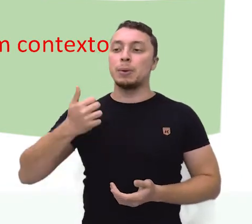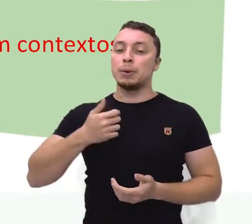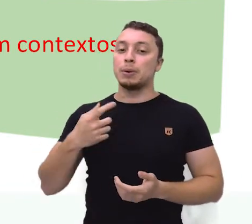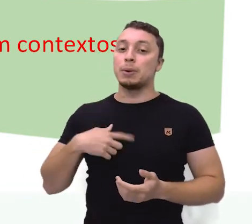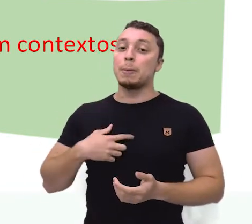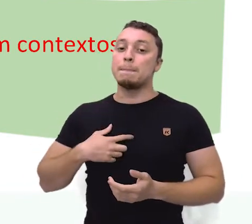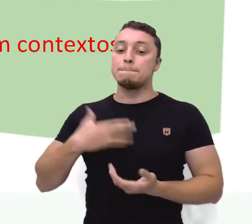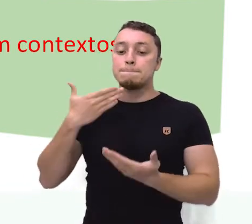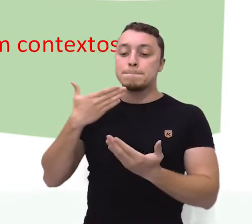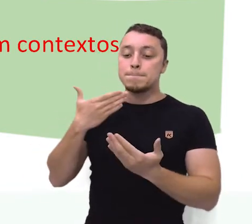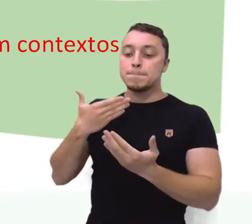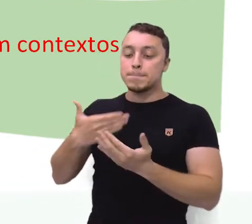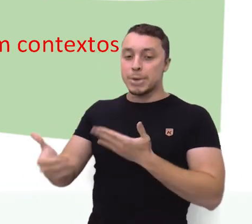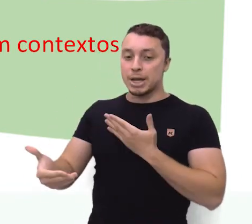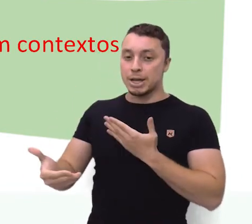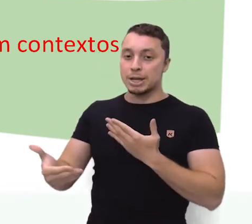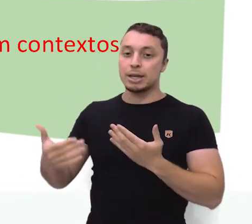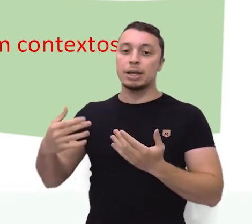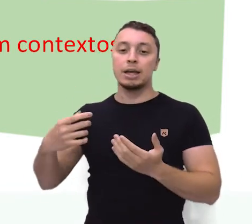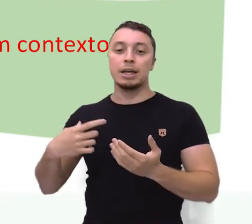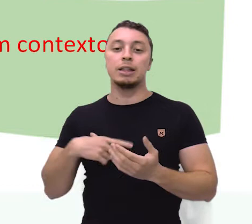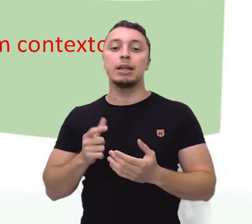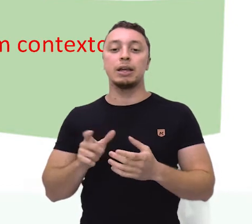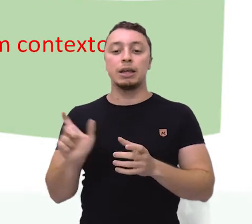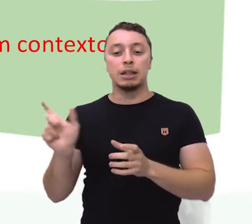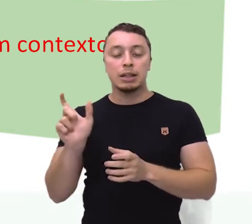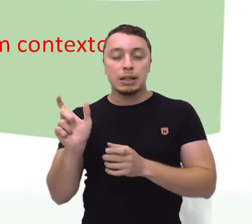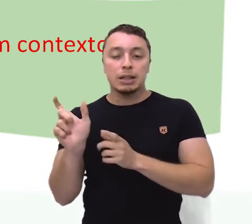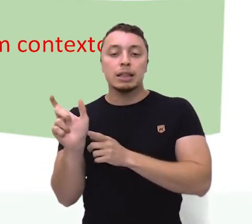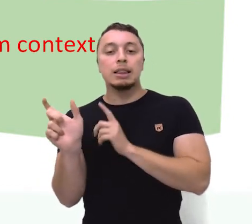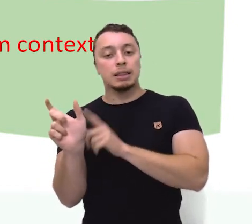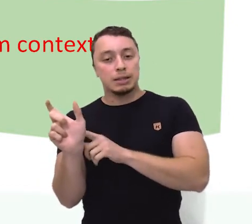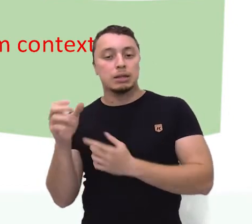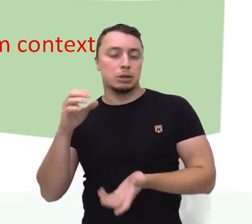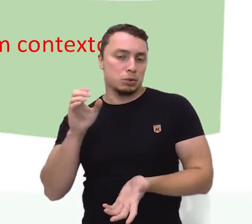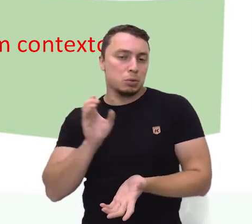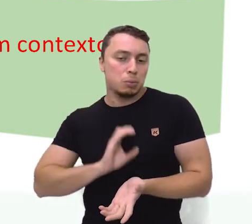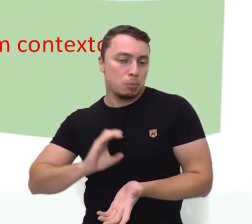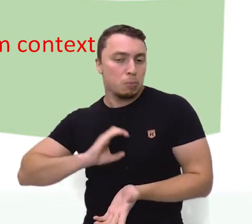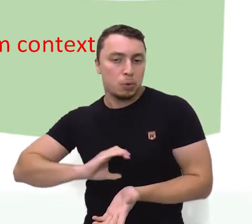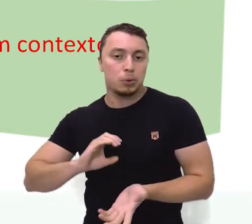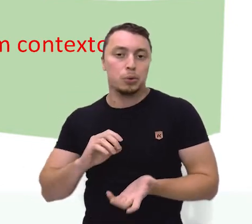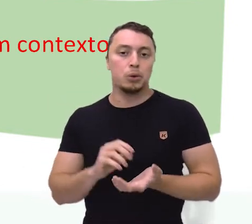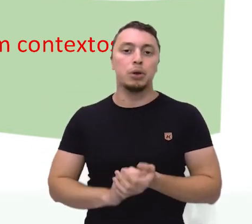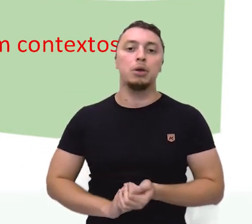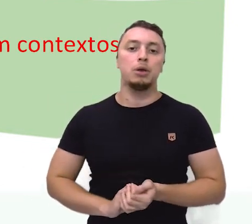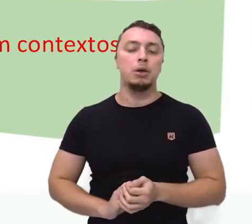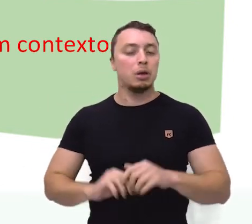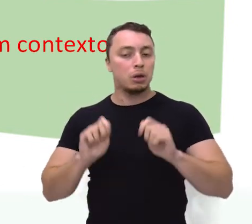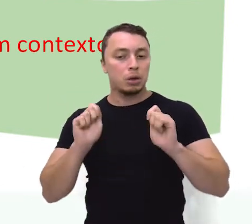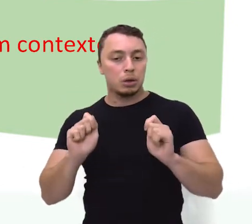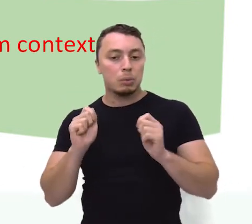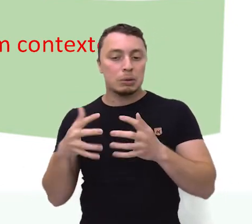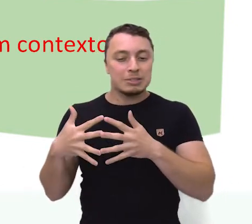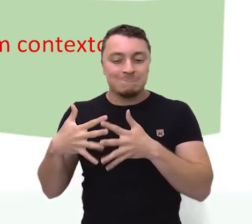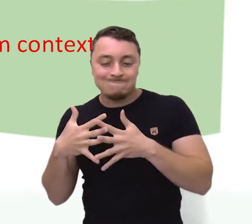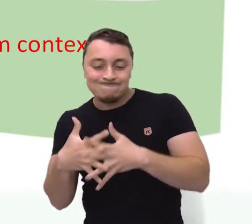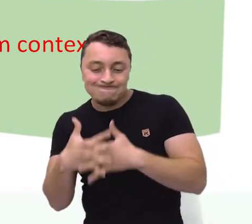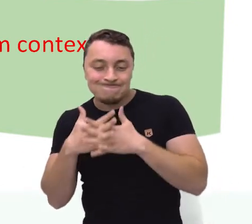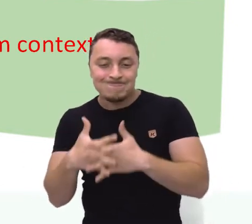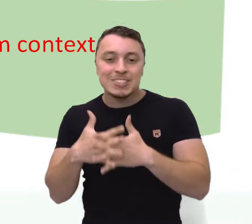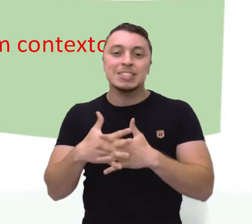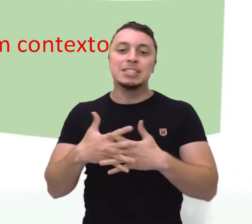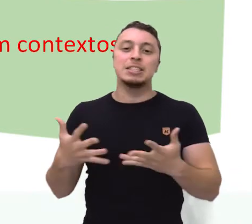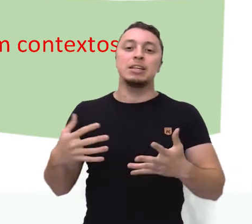o risco de perder as formas padrões da ortografia, que podem ficar comprometidas pela falta